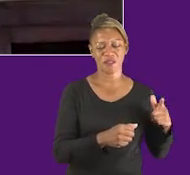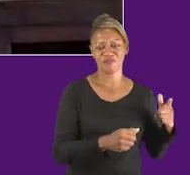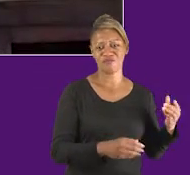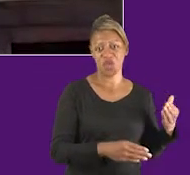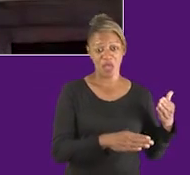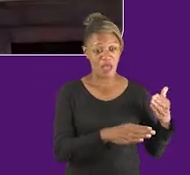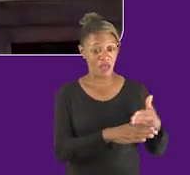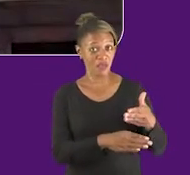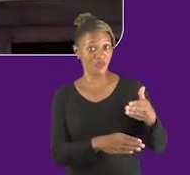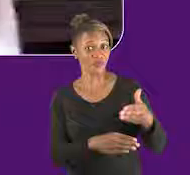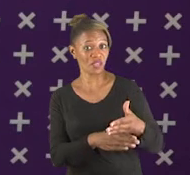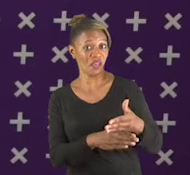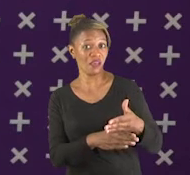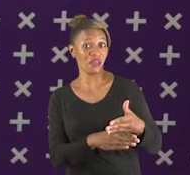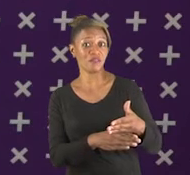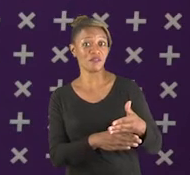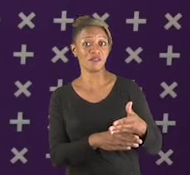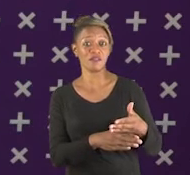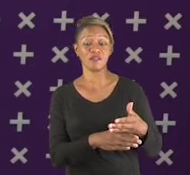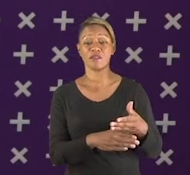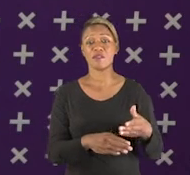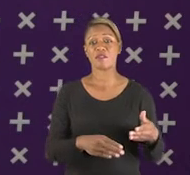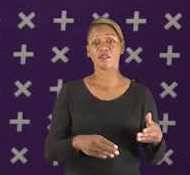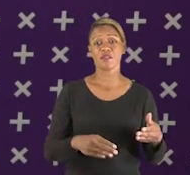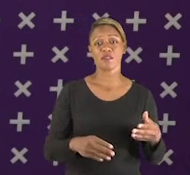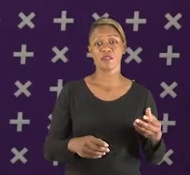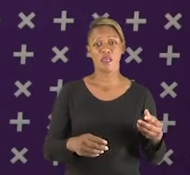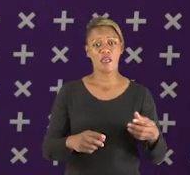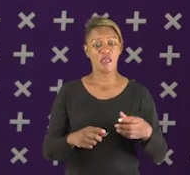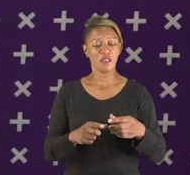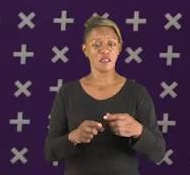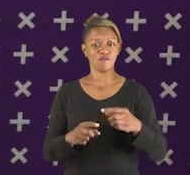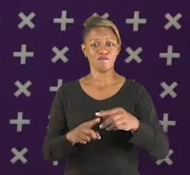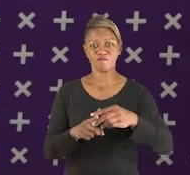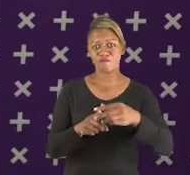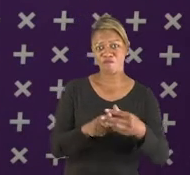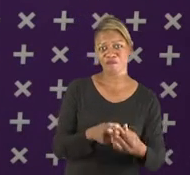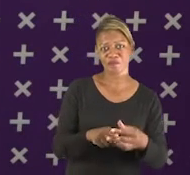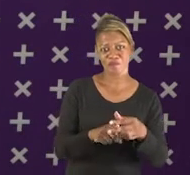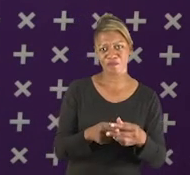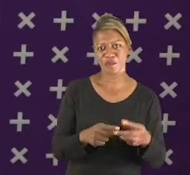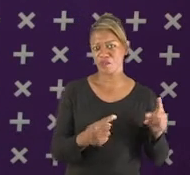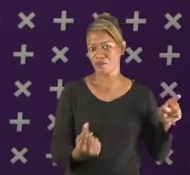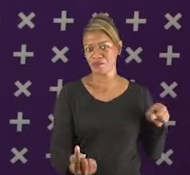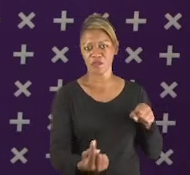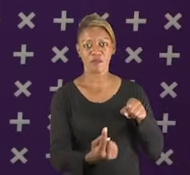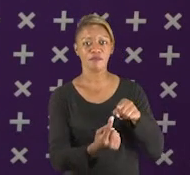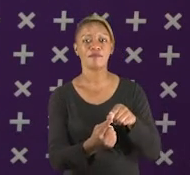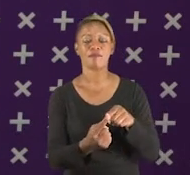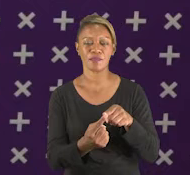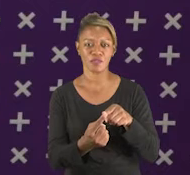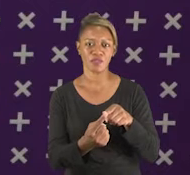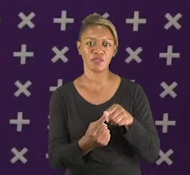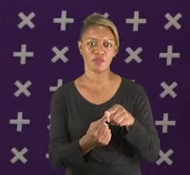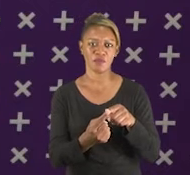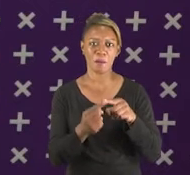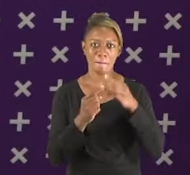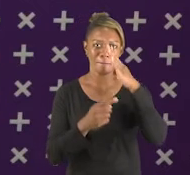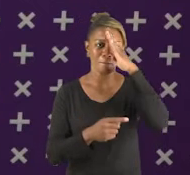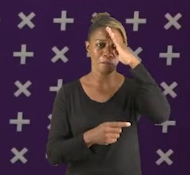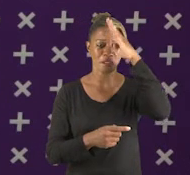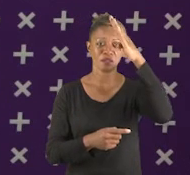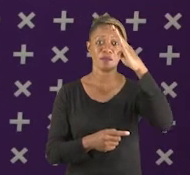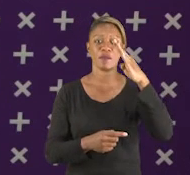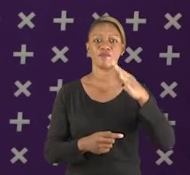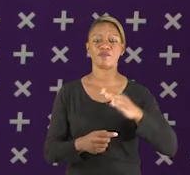Conseguimos dar um remédio ou uma solução para essa dor né Então esse é o nosso objetivo da é interessante